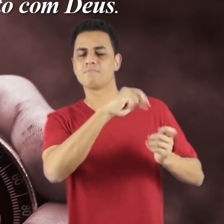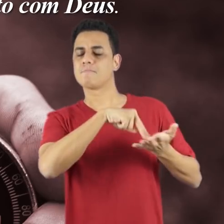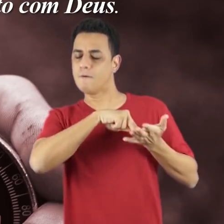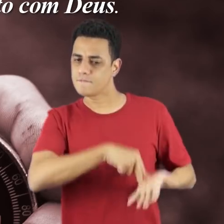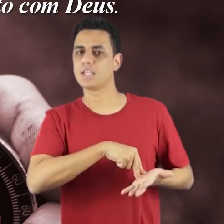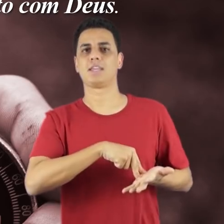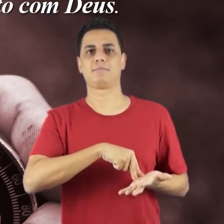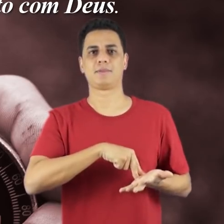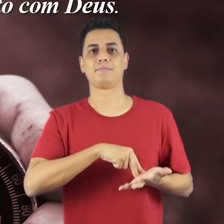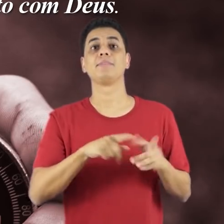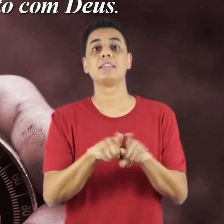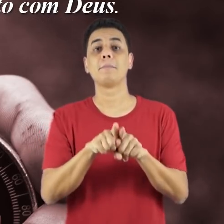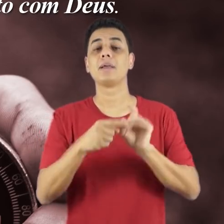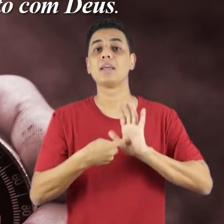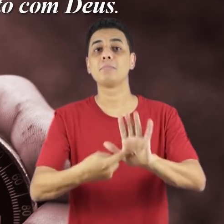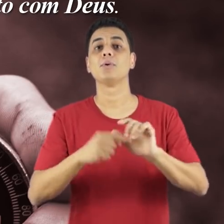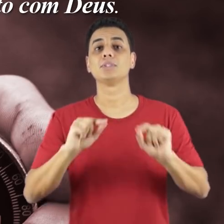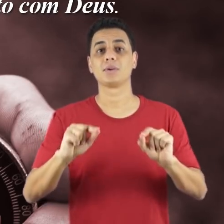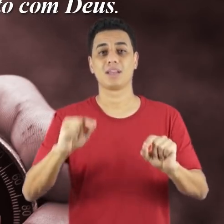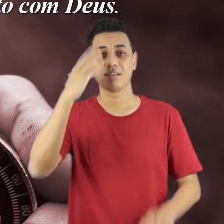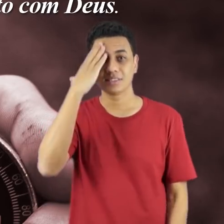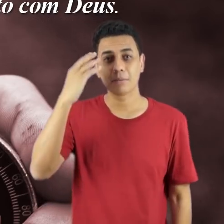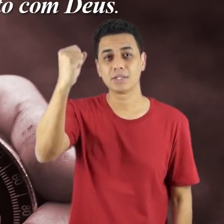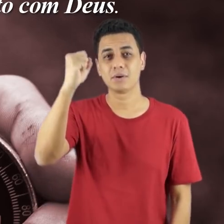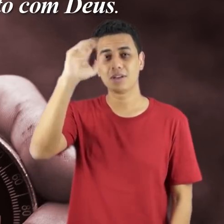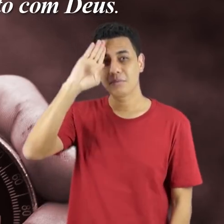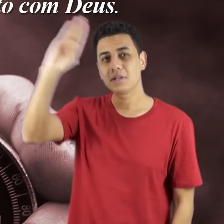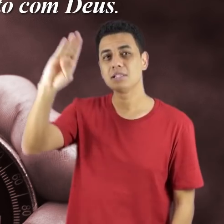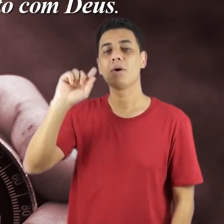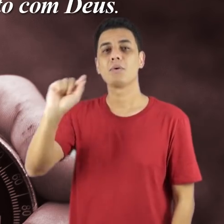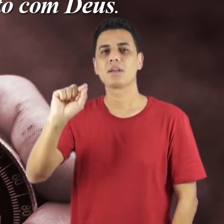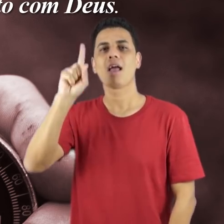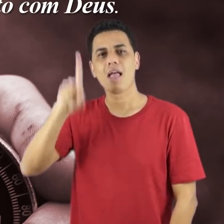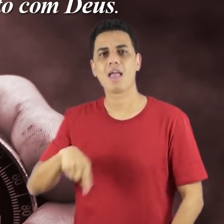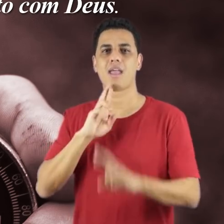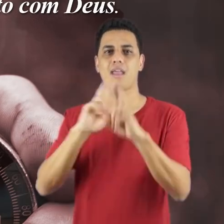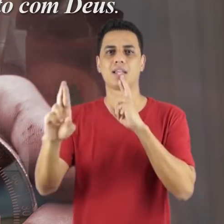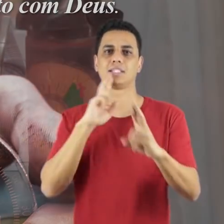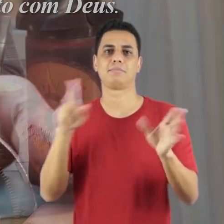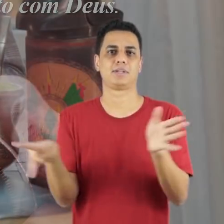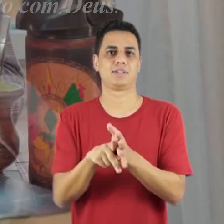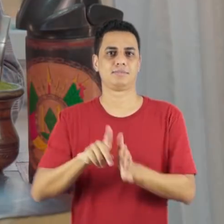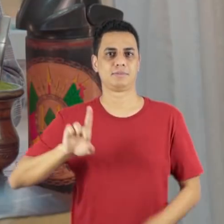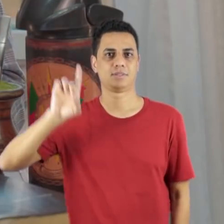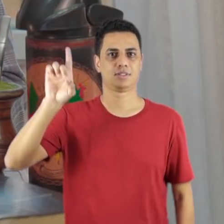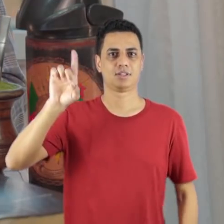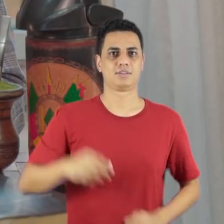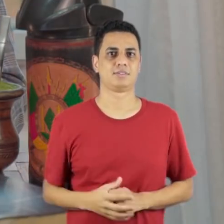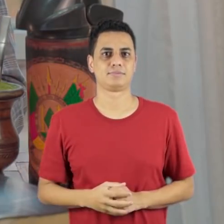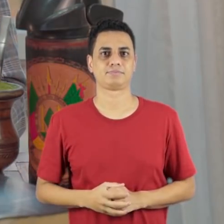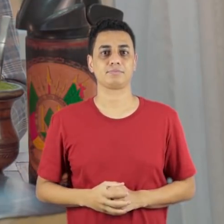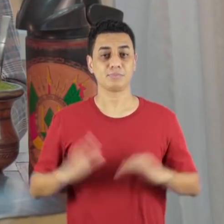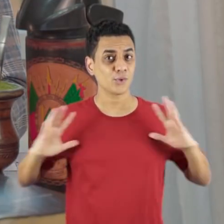E acima de tudo, mostra que a fonte de toda a sabedoria é o relacionamento correto com Deus. Quem então não desejaria